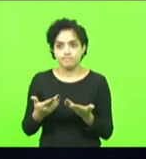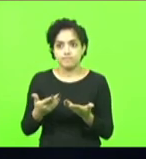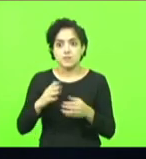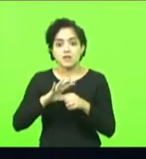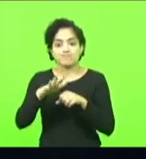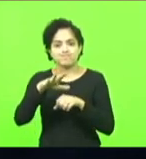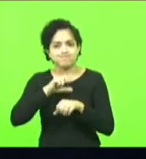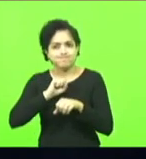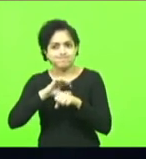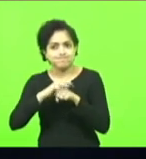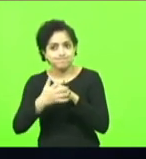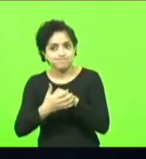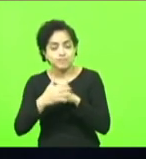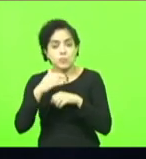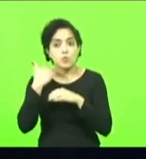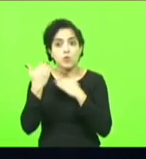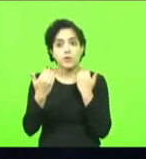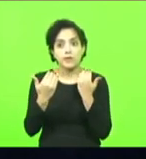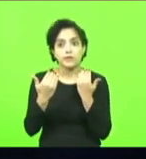e morreu...